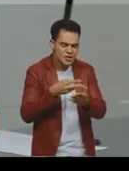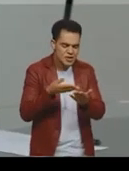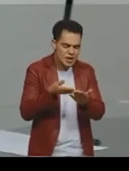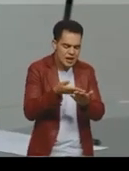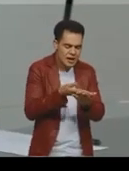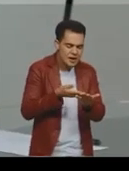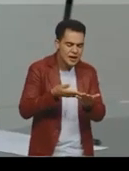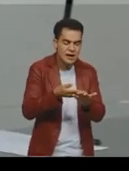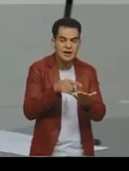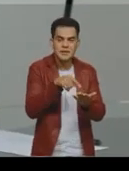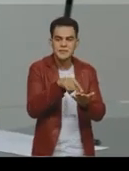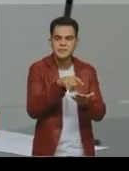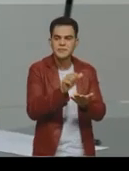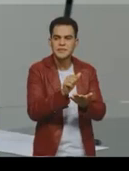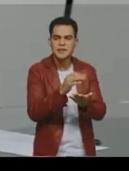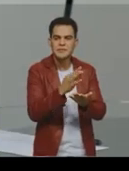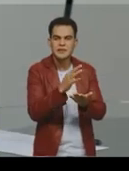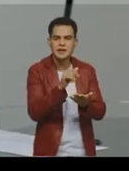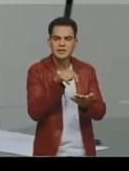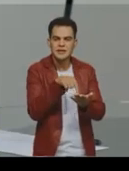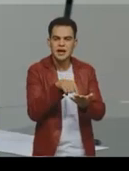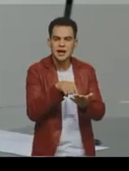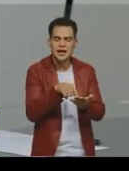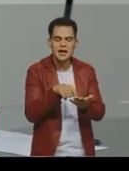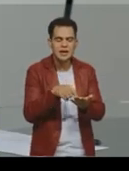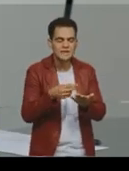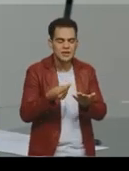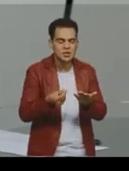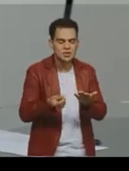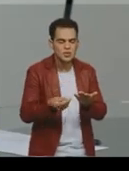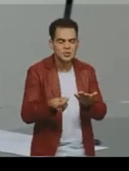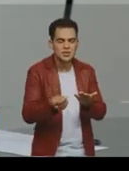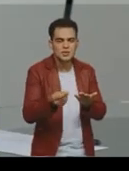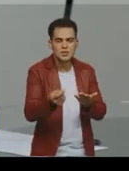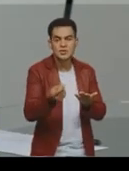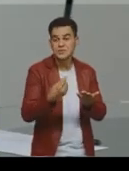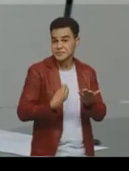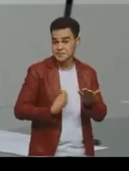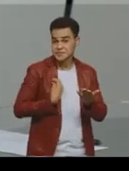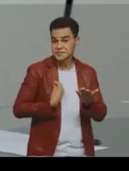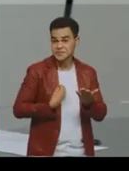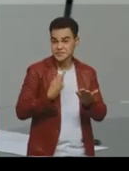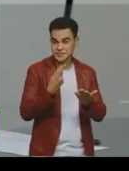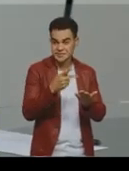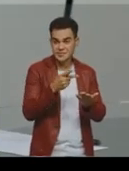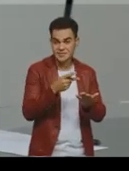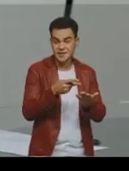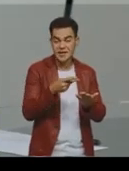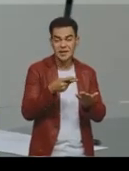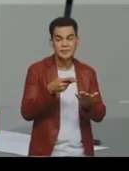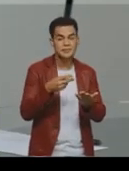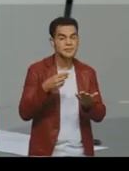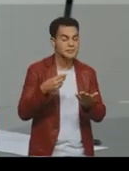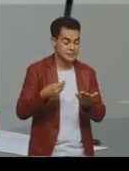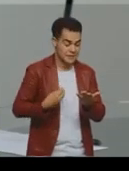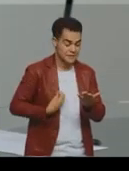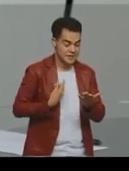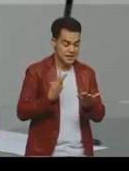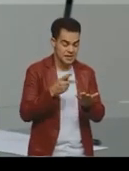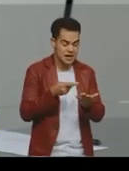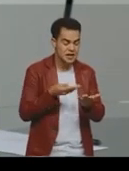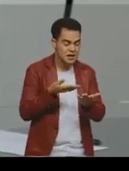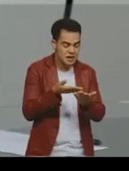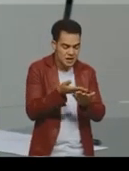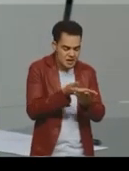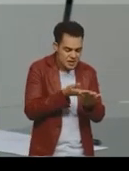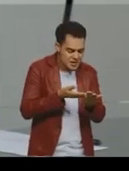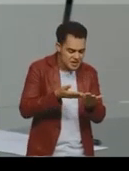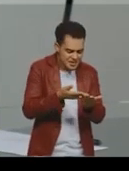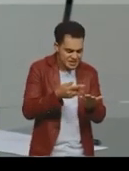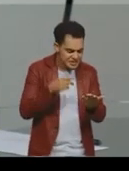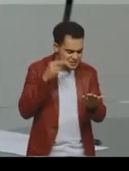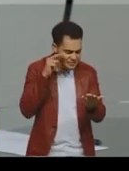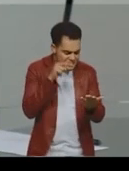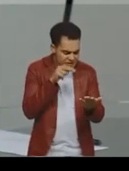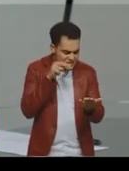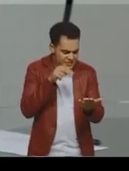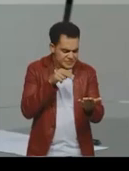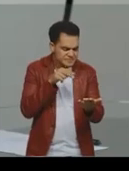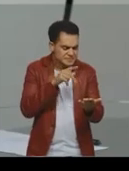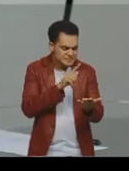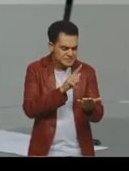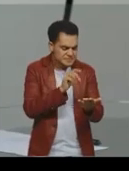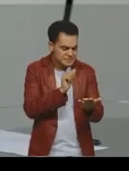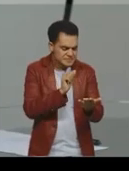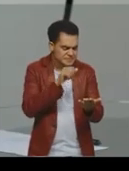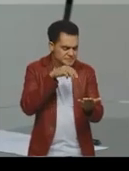então vai ser uma fase o quê? Duradoura. A maior parte da vida de uma briófita, você vai estar enxergando um